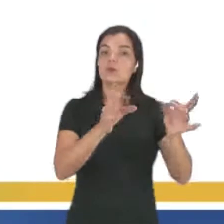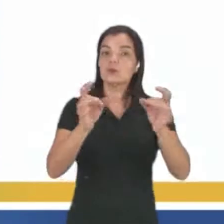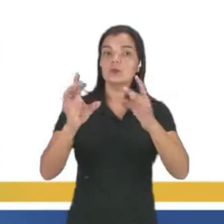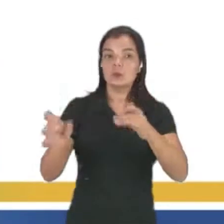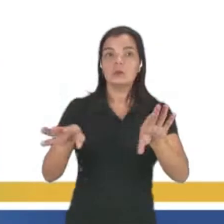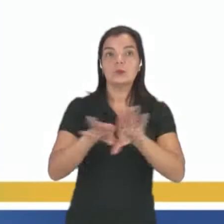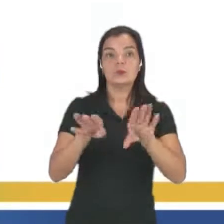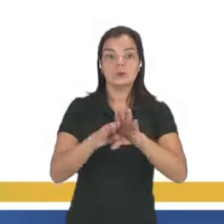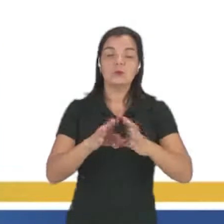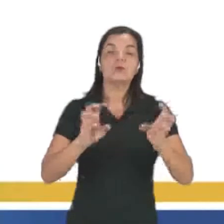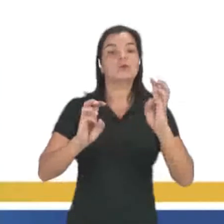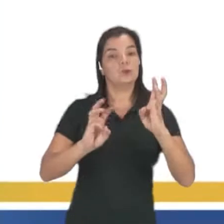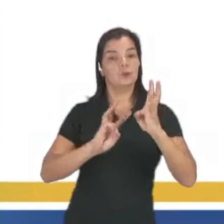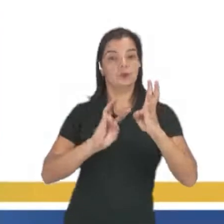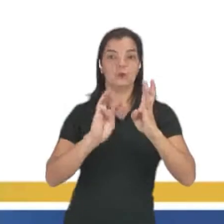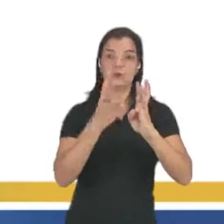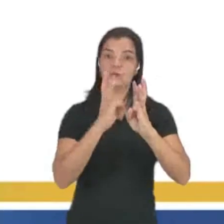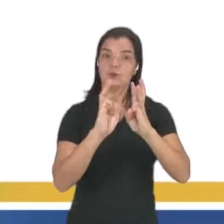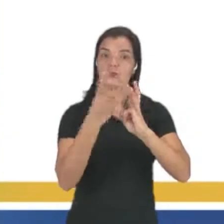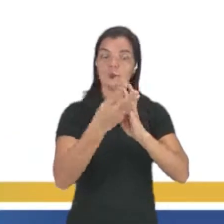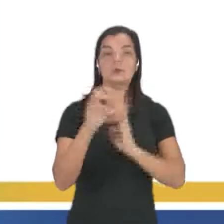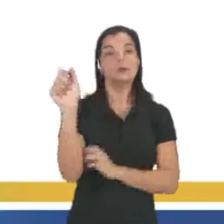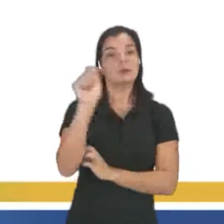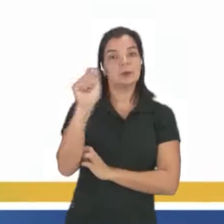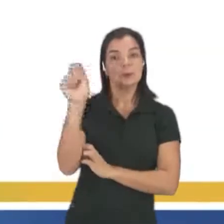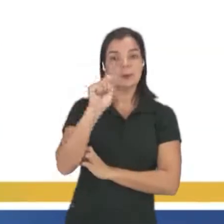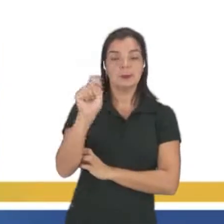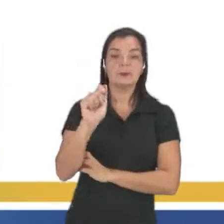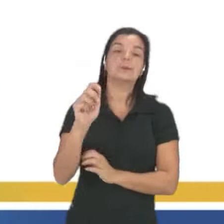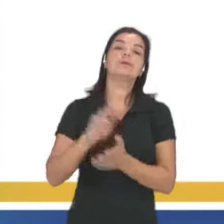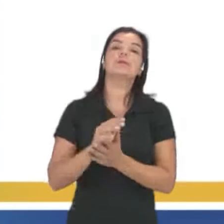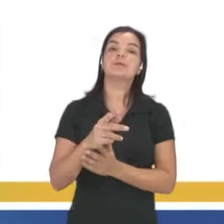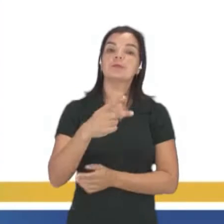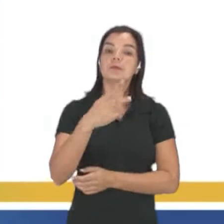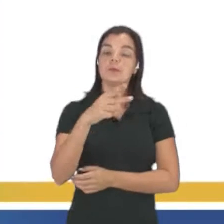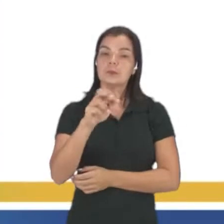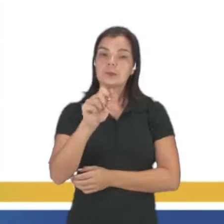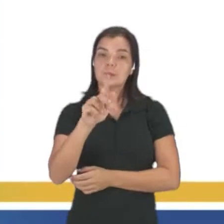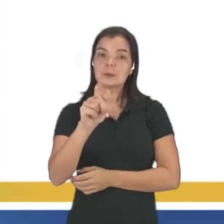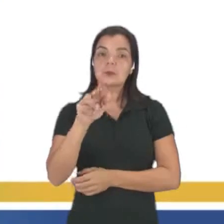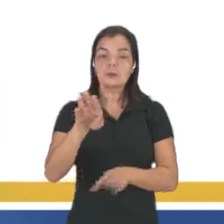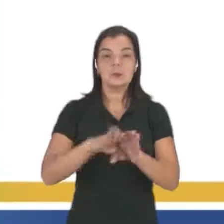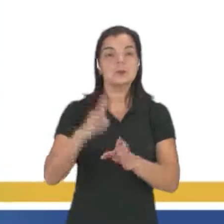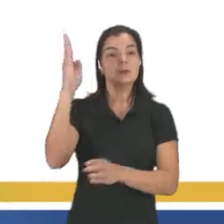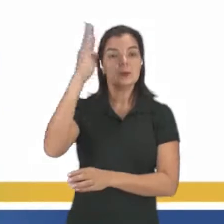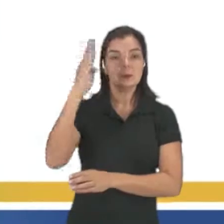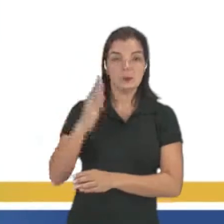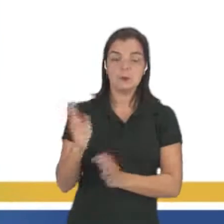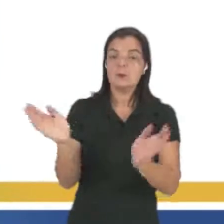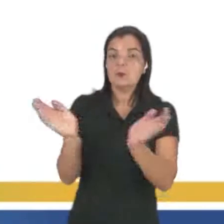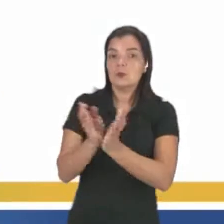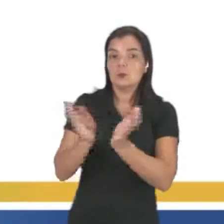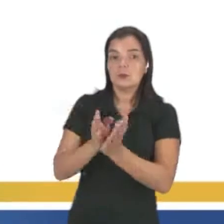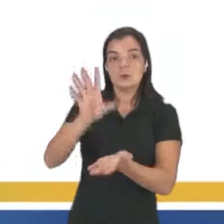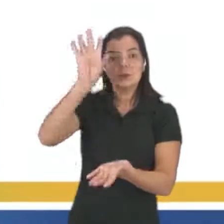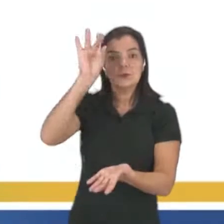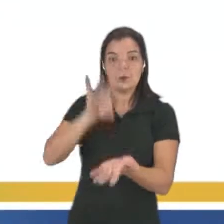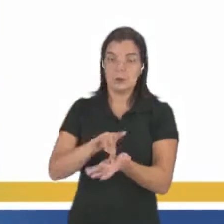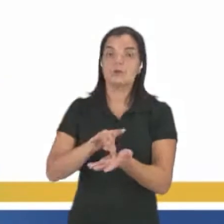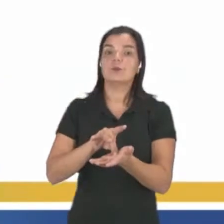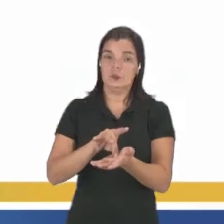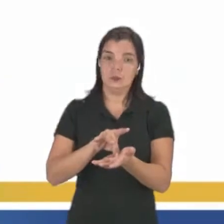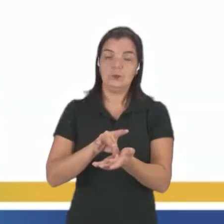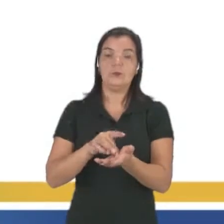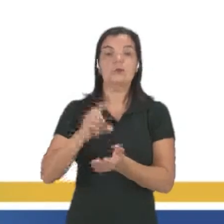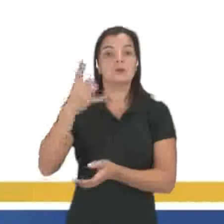Sul, Mercosul, onde a Argentina, Paraguai, Uruguai e Brasil são os componentes oficiais.